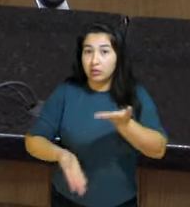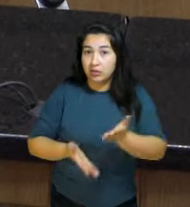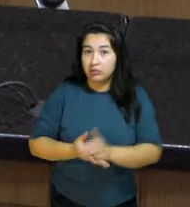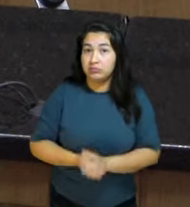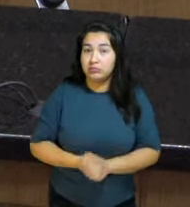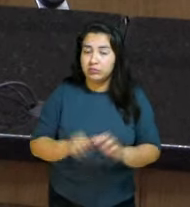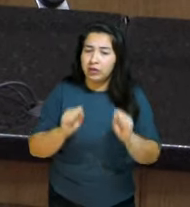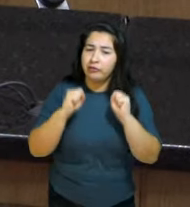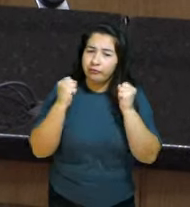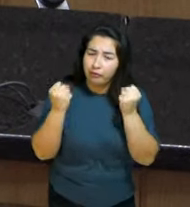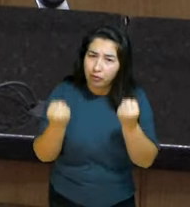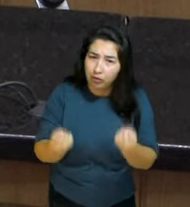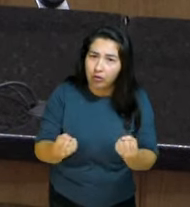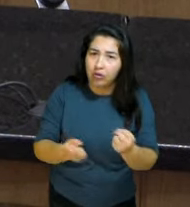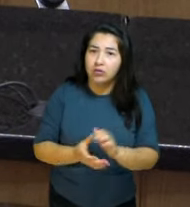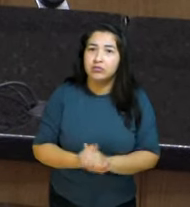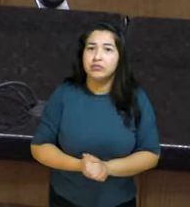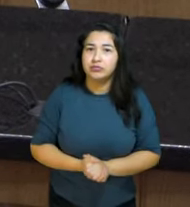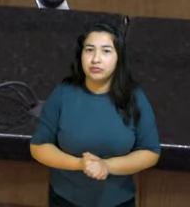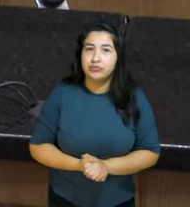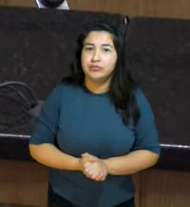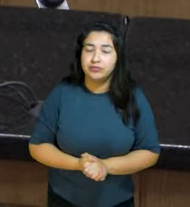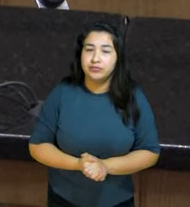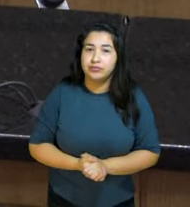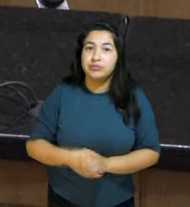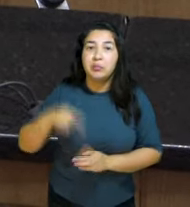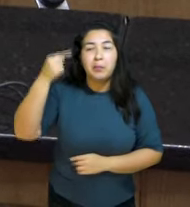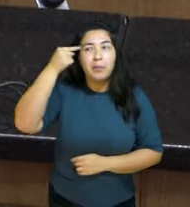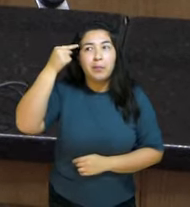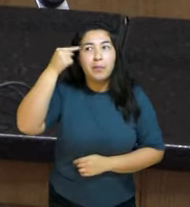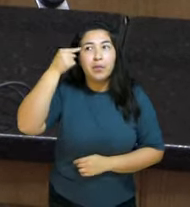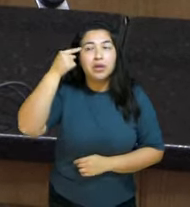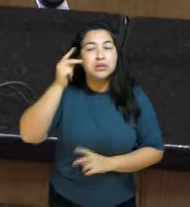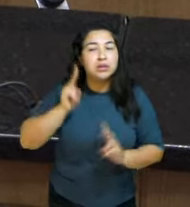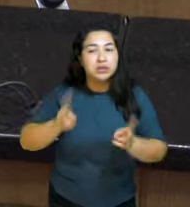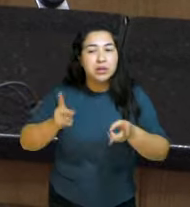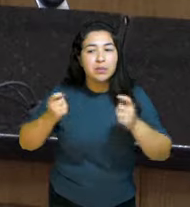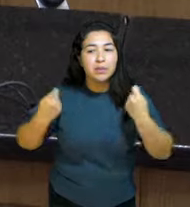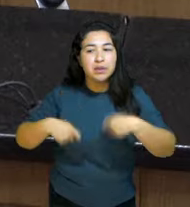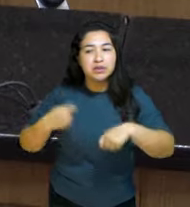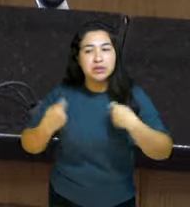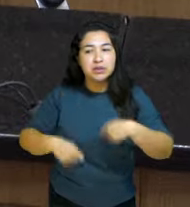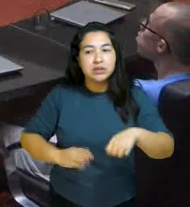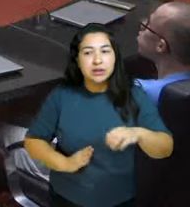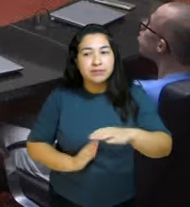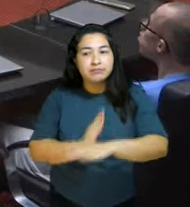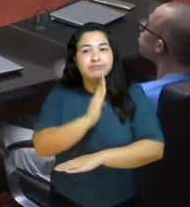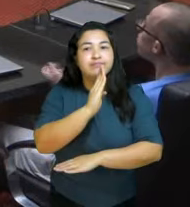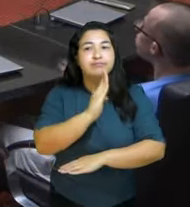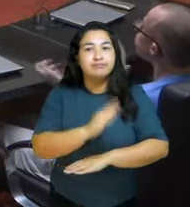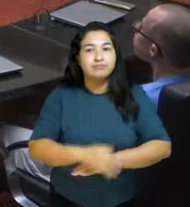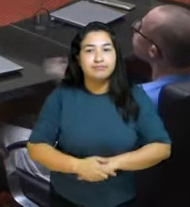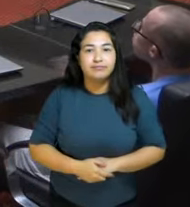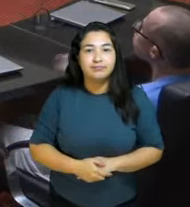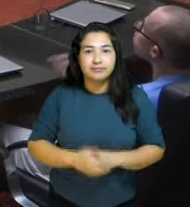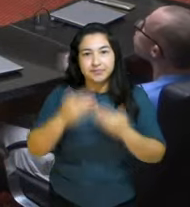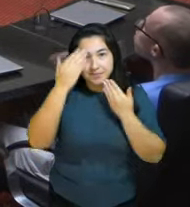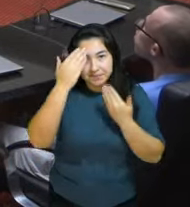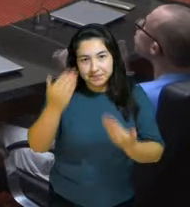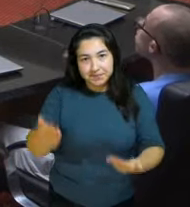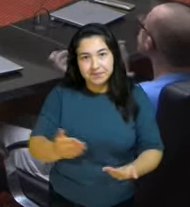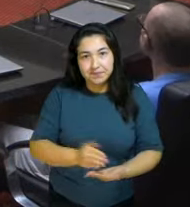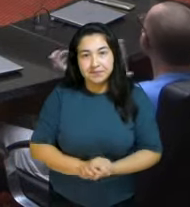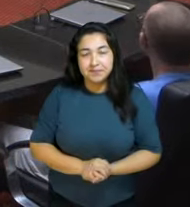é fundamental que a gente tenha isso em mente e que a gente avance. Muito obrigado. Obrigado,